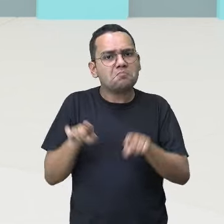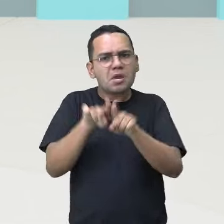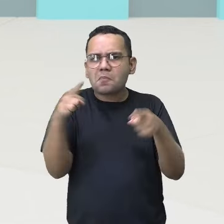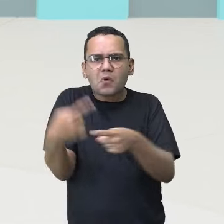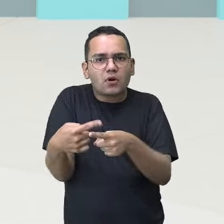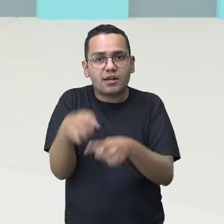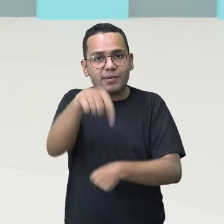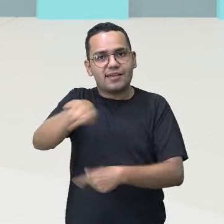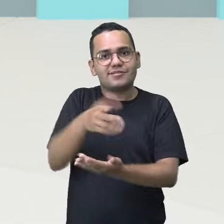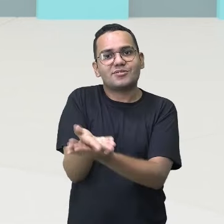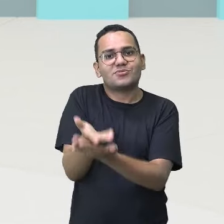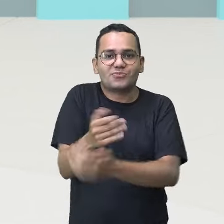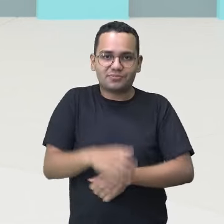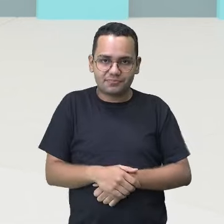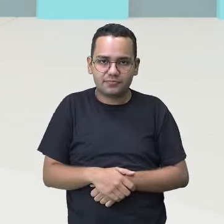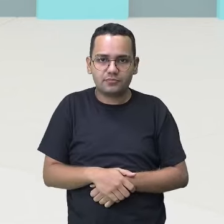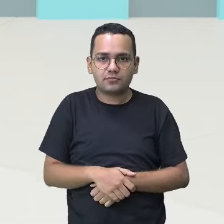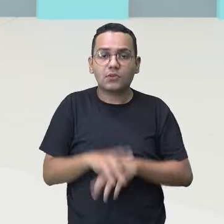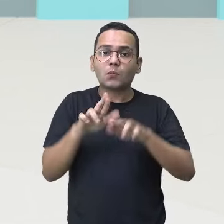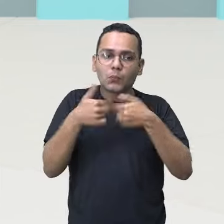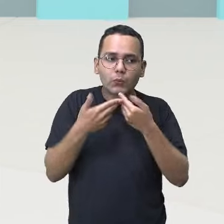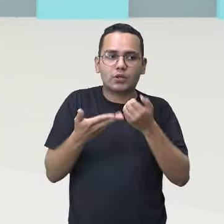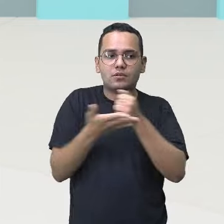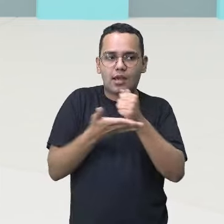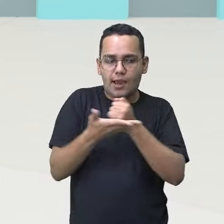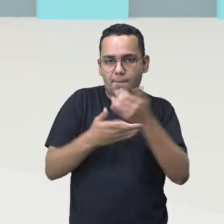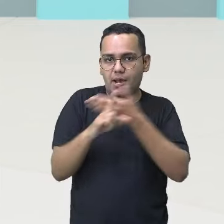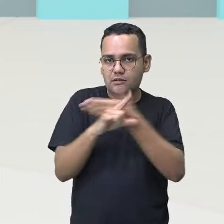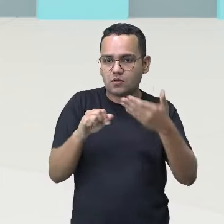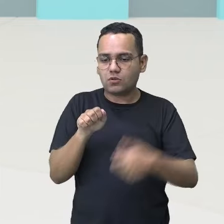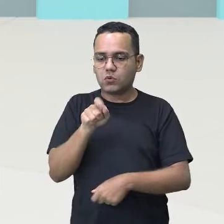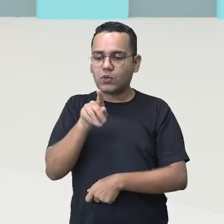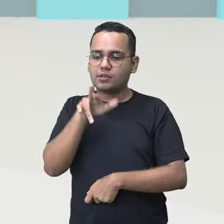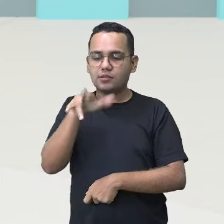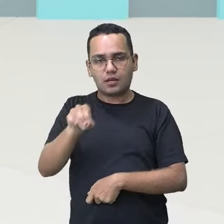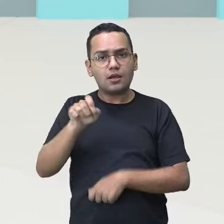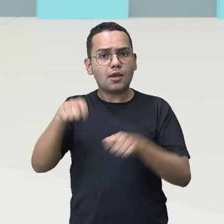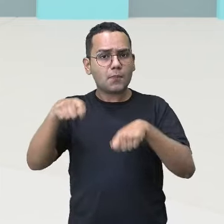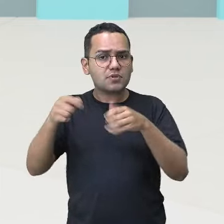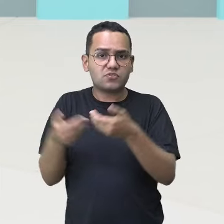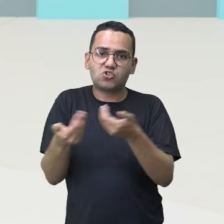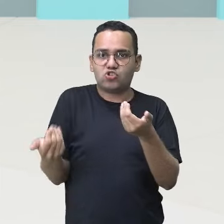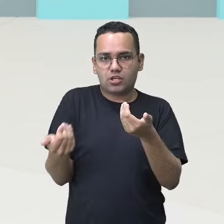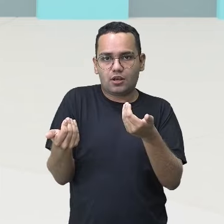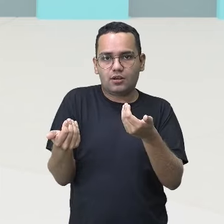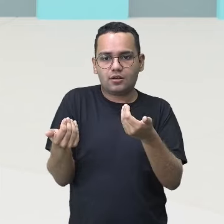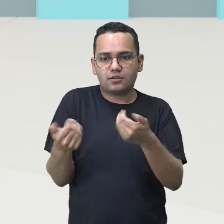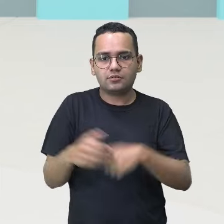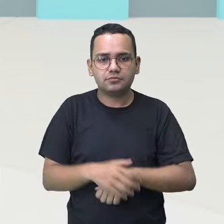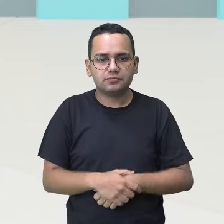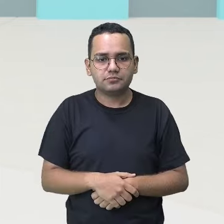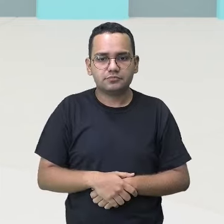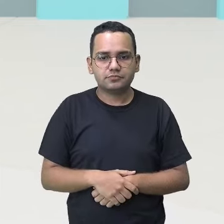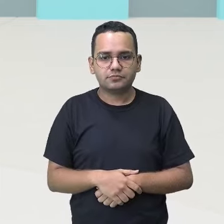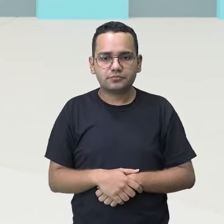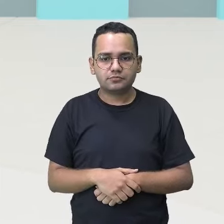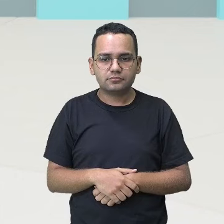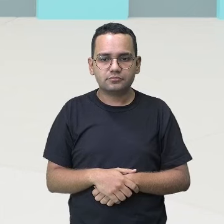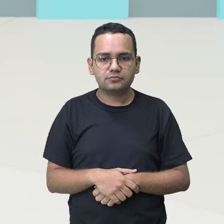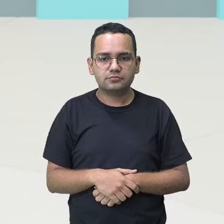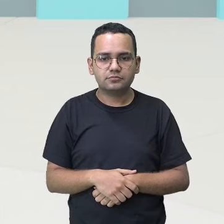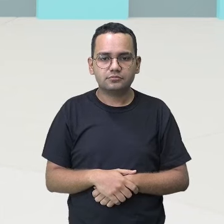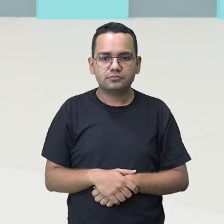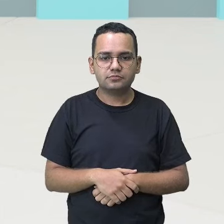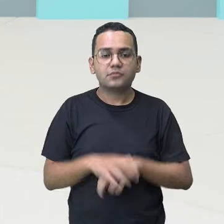dito o gramático Adriano C diz que eu posso tirar é por isso que as vírgulas estão aí para indicar que a frase a oração no